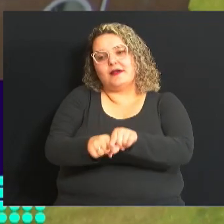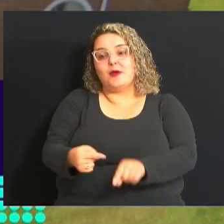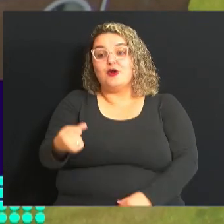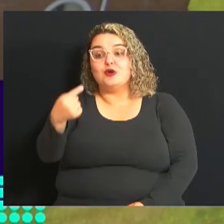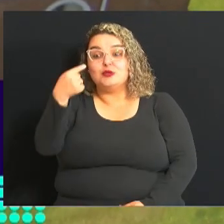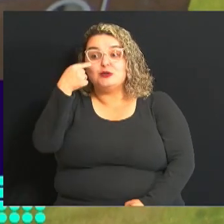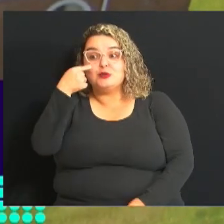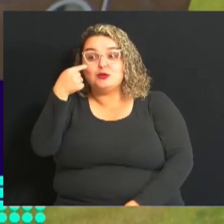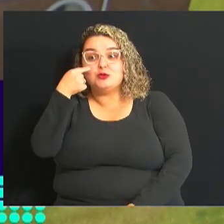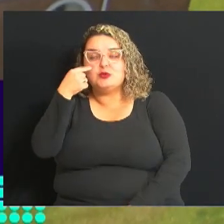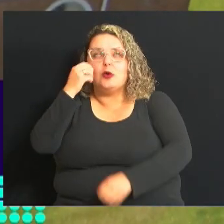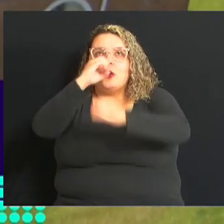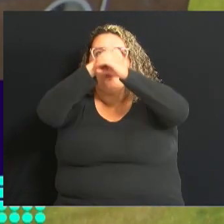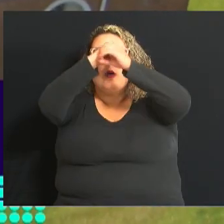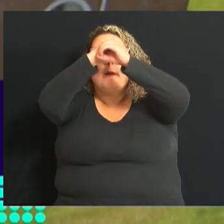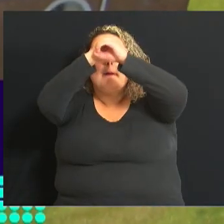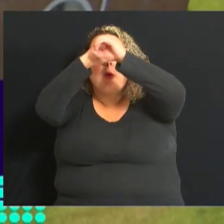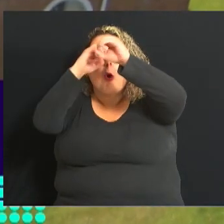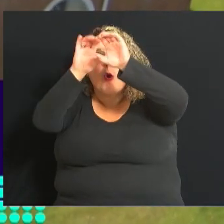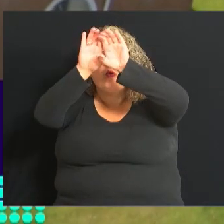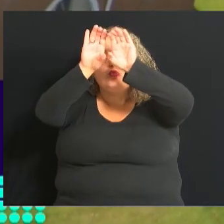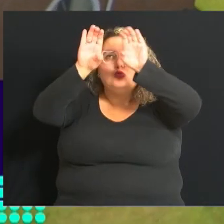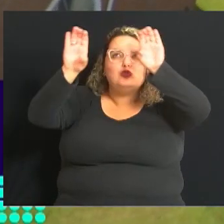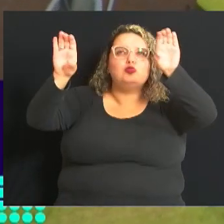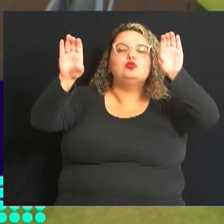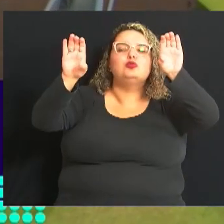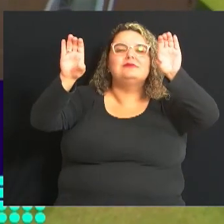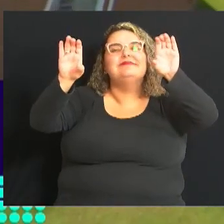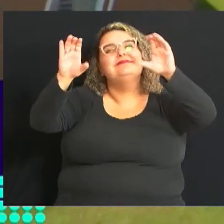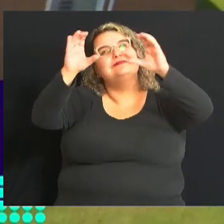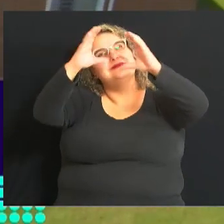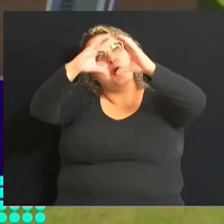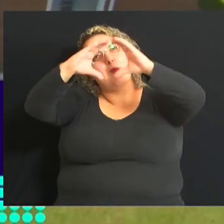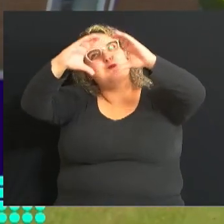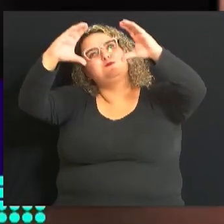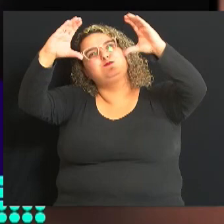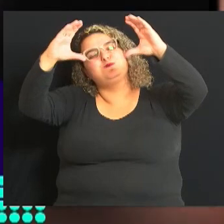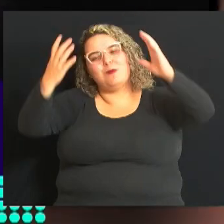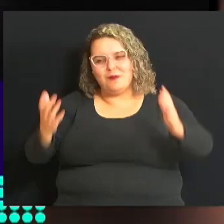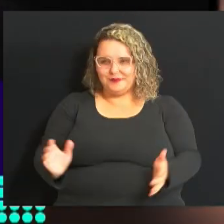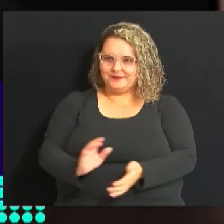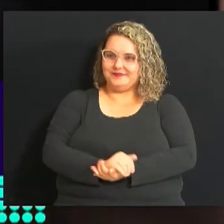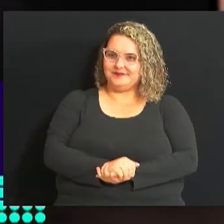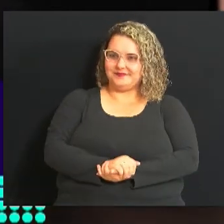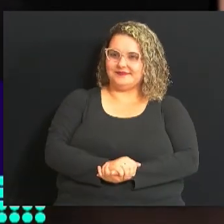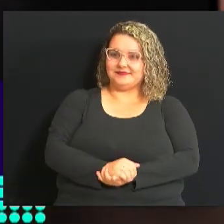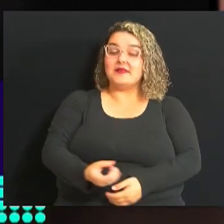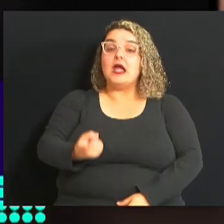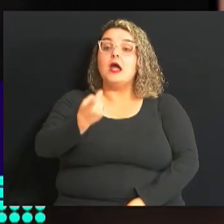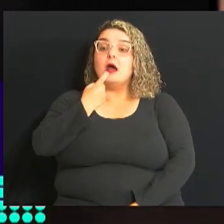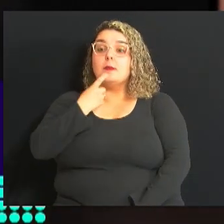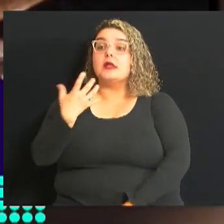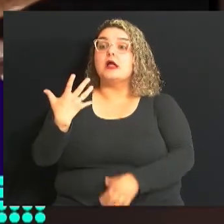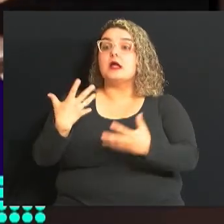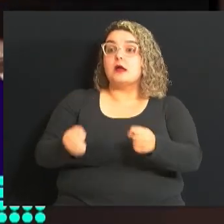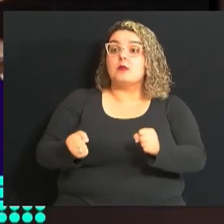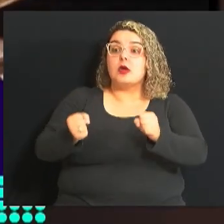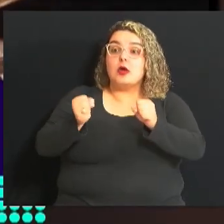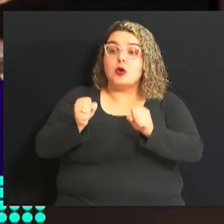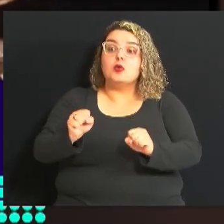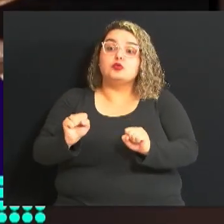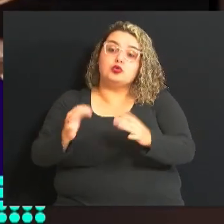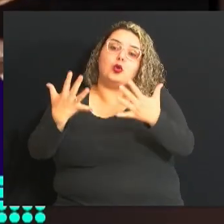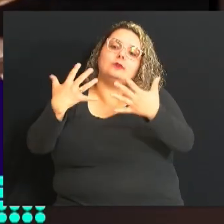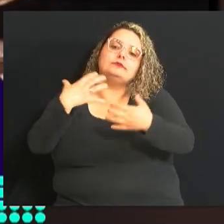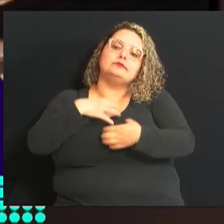por telescópios da protagonista da noite, a lua cheia. Campinas recebe o show Sentimentos do